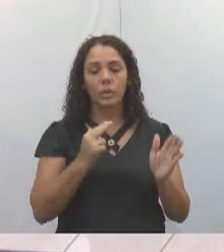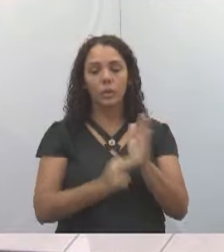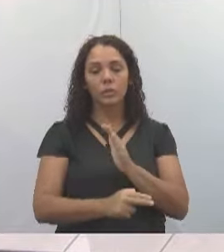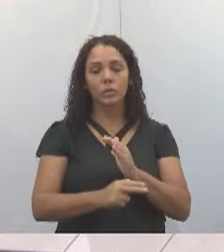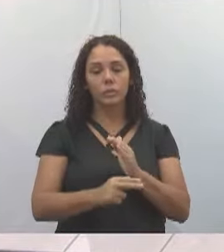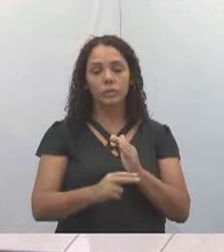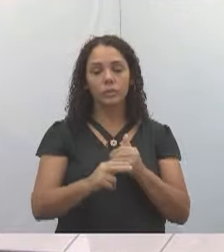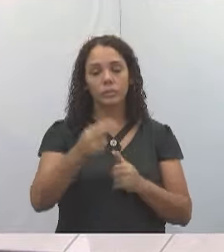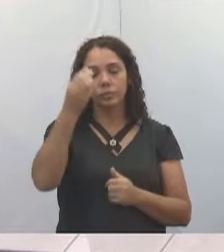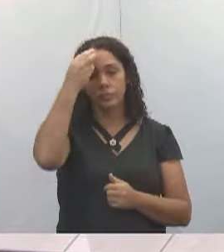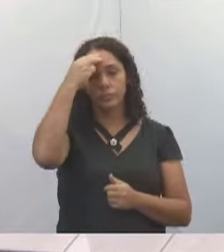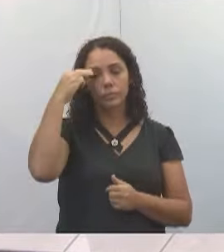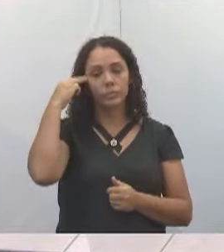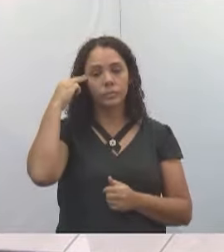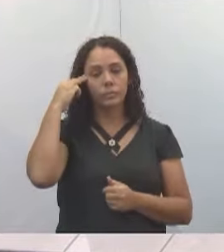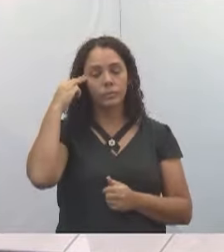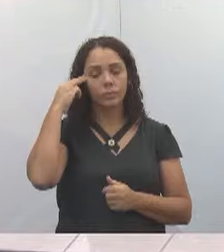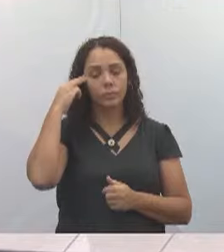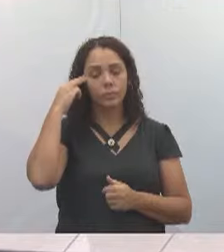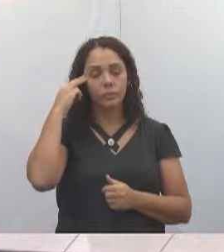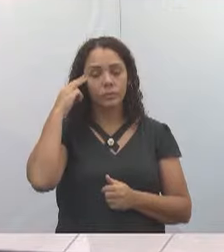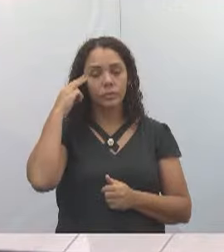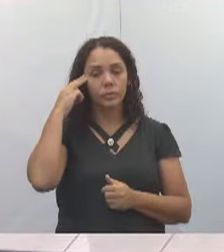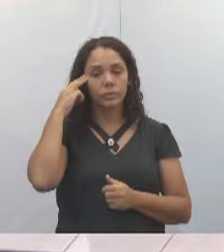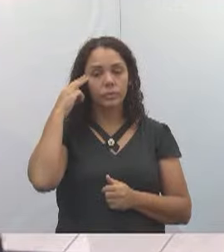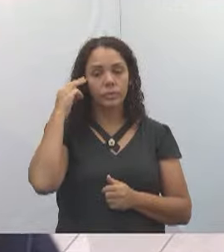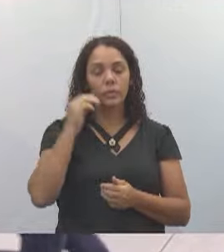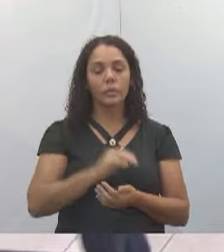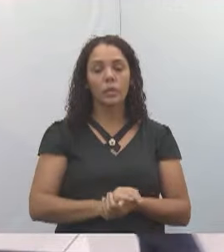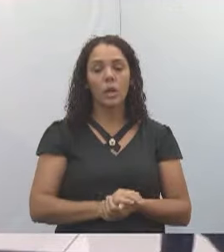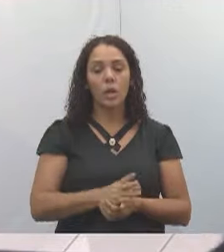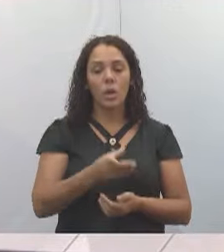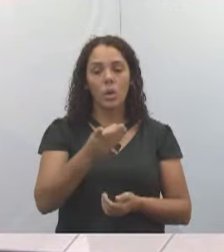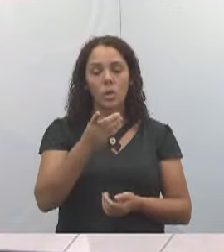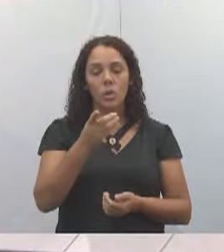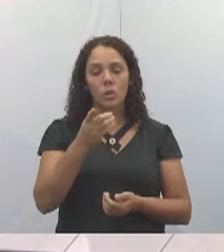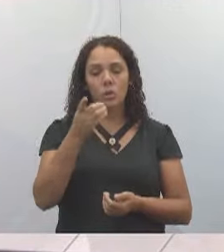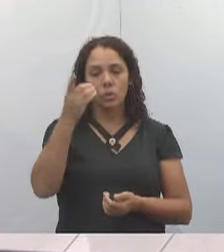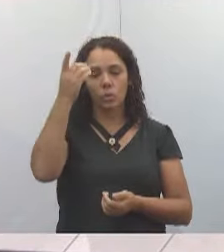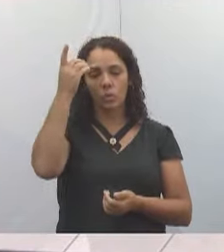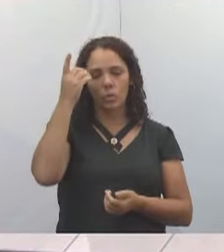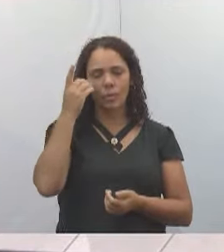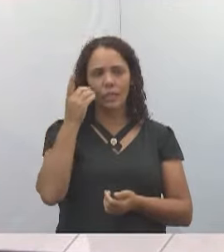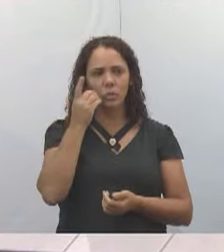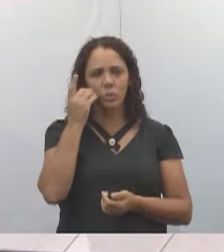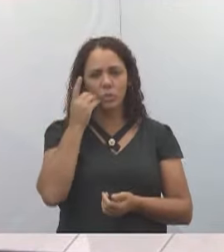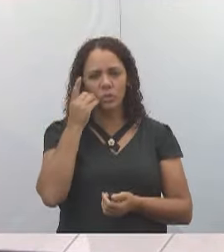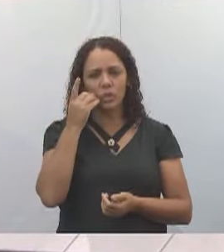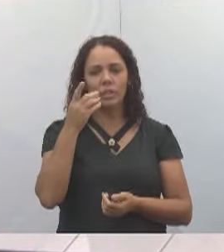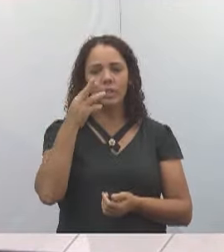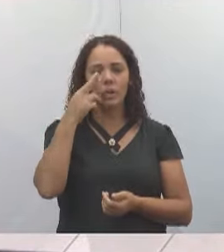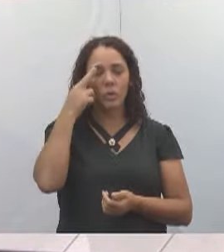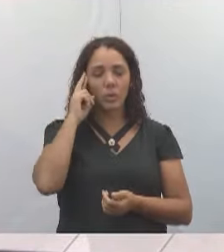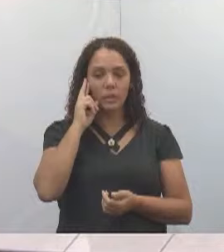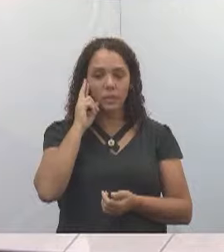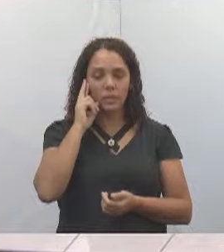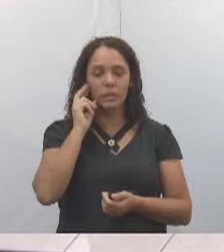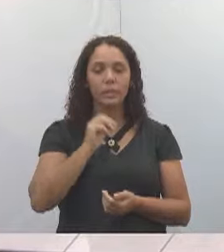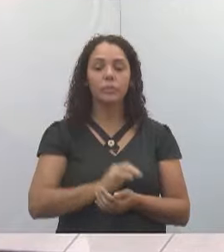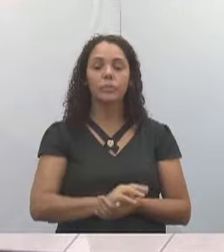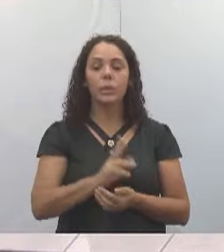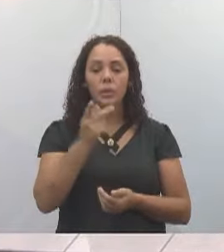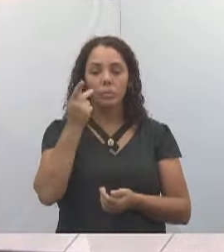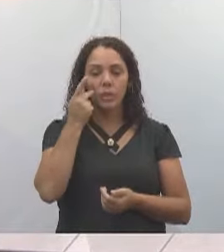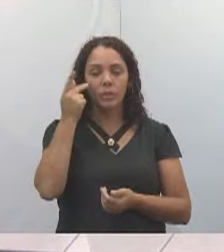Amélia, Dudes, Roninha, Paulinho do Esporte, Paulinho dos Condutores, Valmir do Parque Meia Lua e Luiz Flávio.